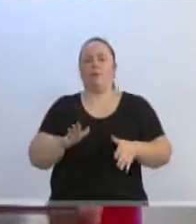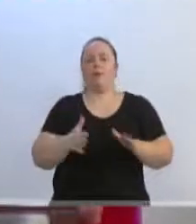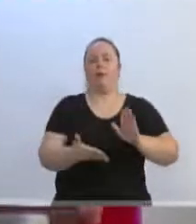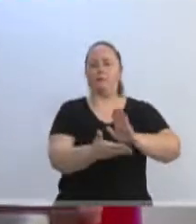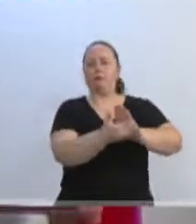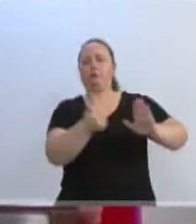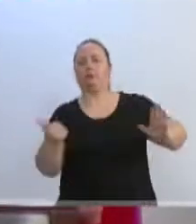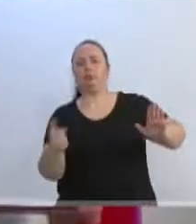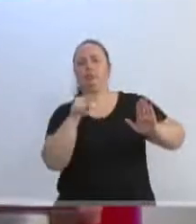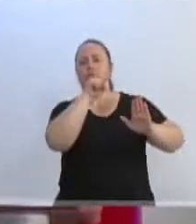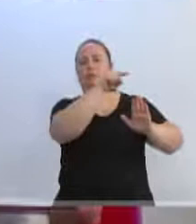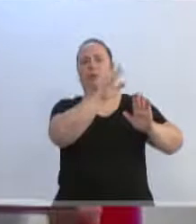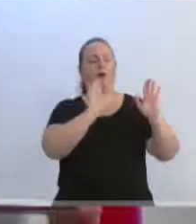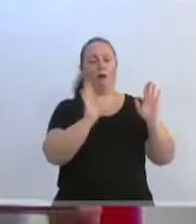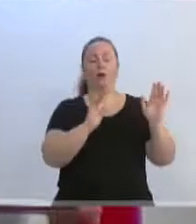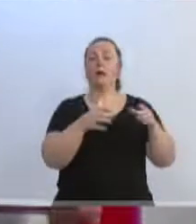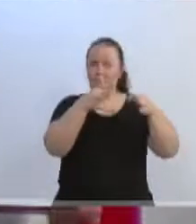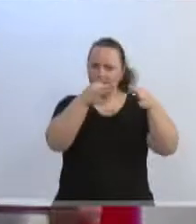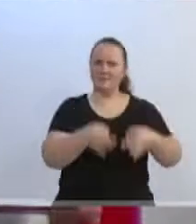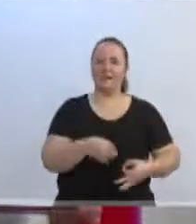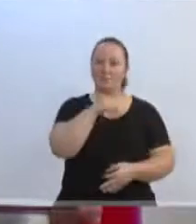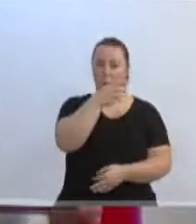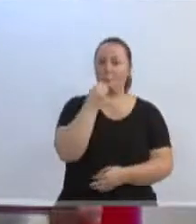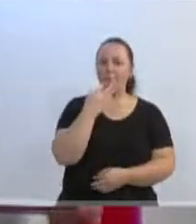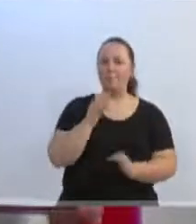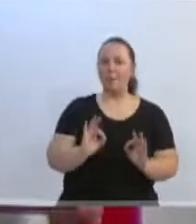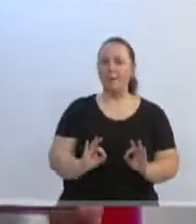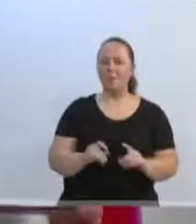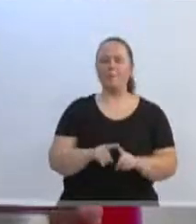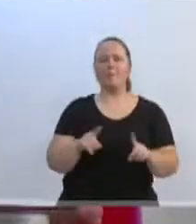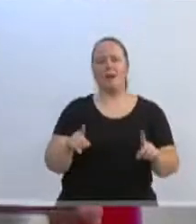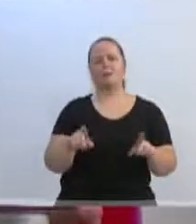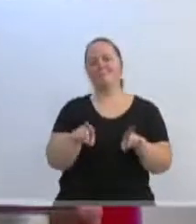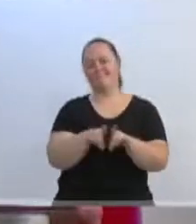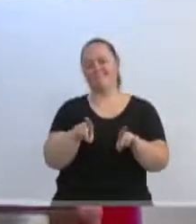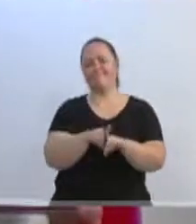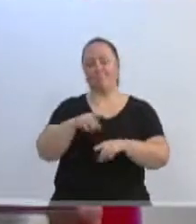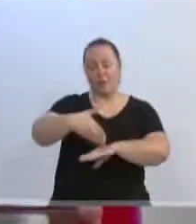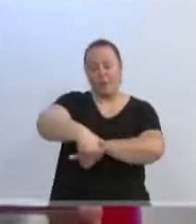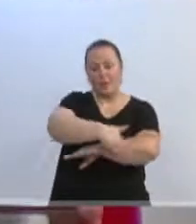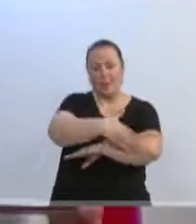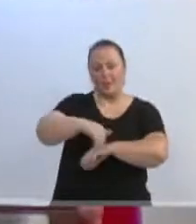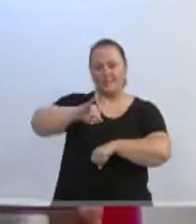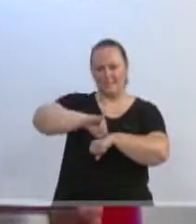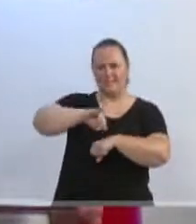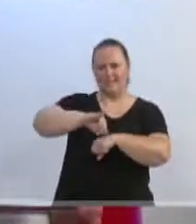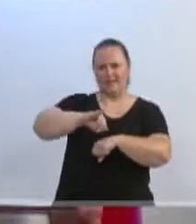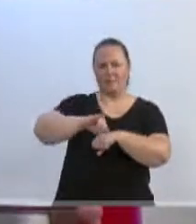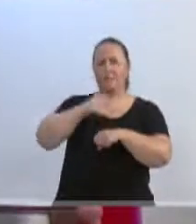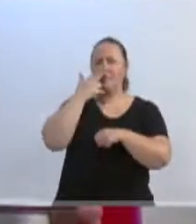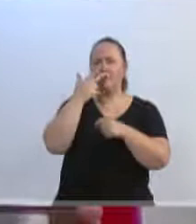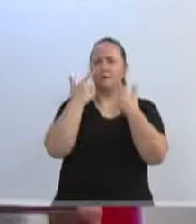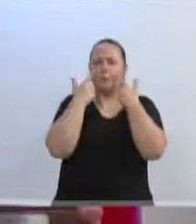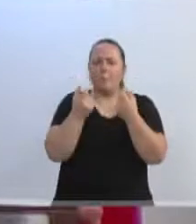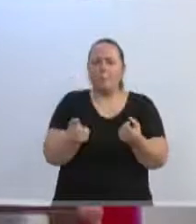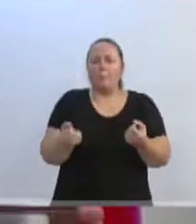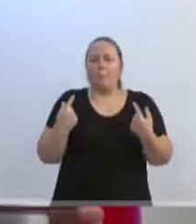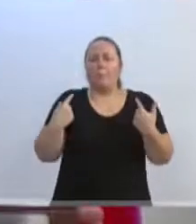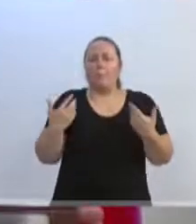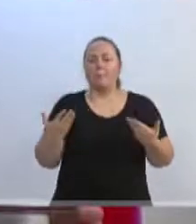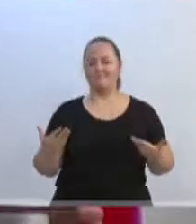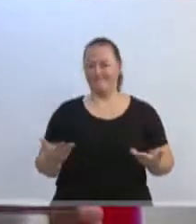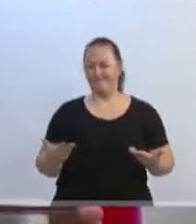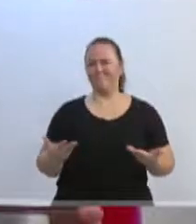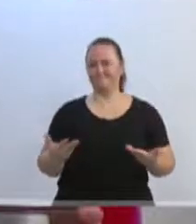porque uma situação que deu certo a gente não pode retirar. Agora, por um outro lado, a Rua 15 tem sido esquecida. E aí não é só